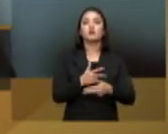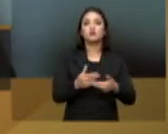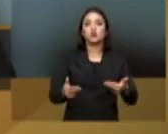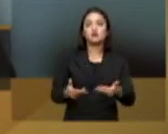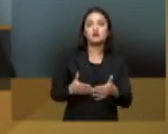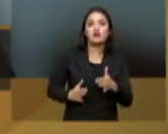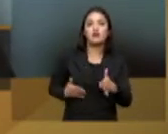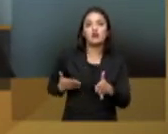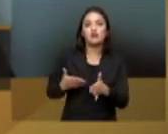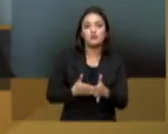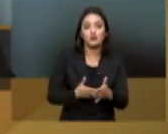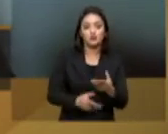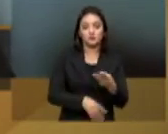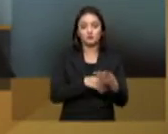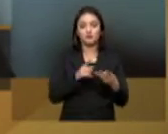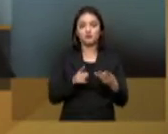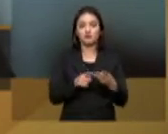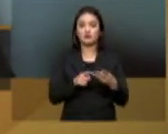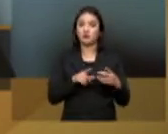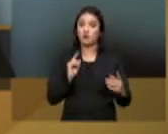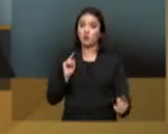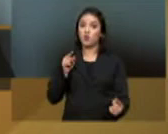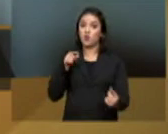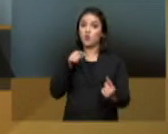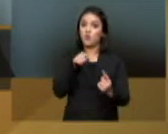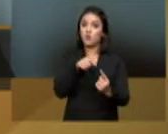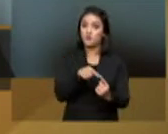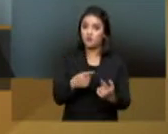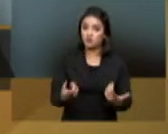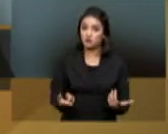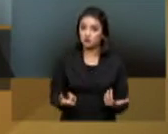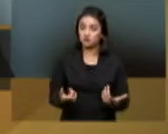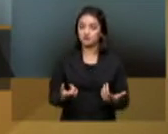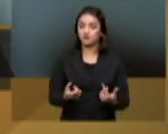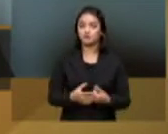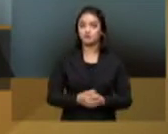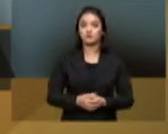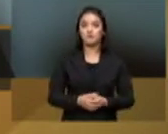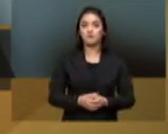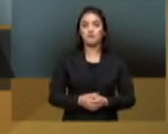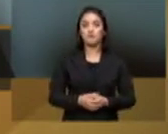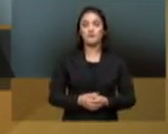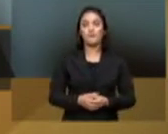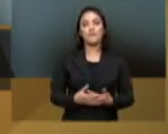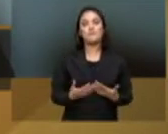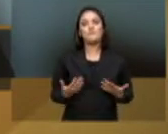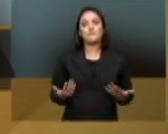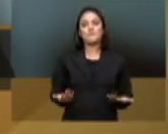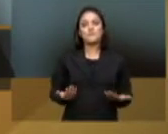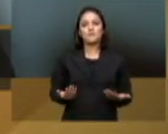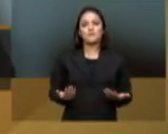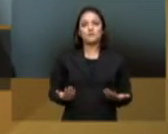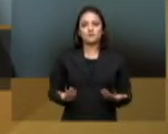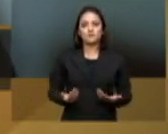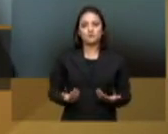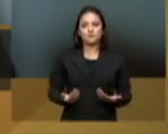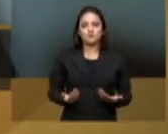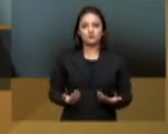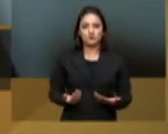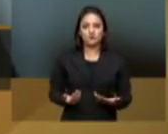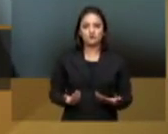Terceiro, a razoabilidade da delegação. Pois bem, digo então que